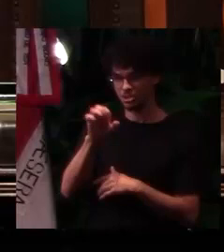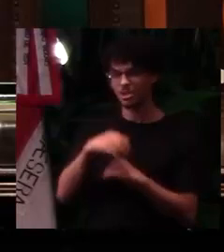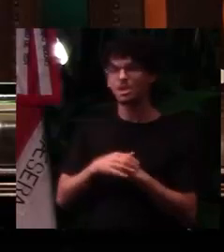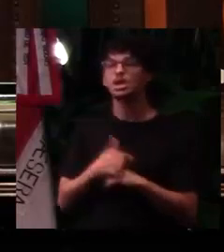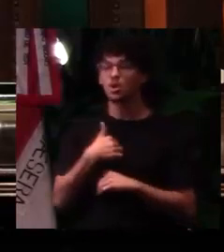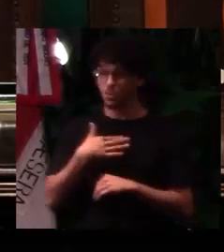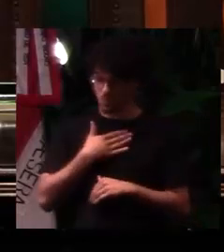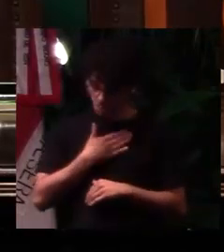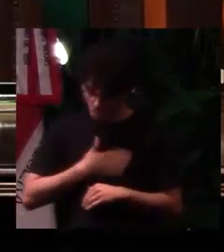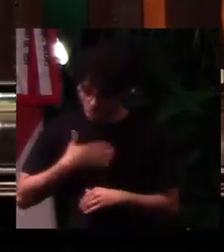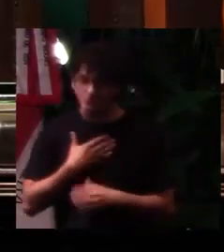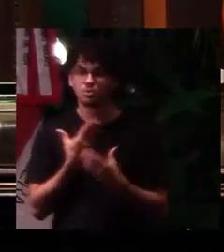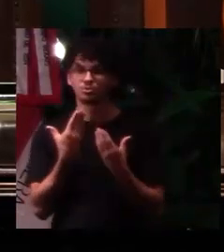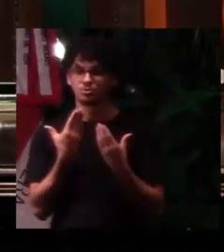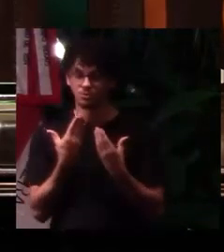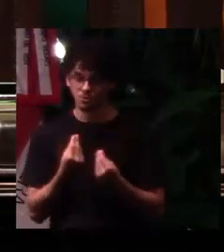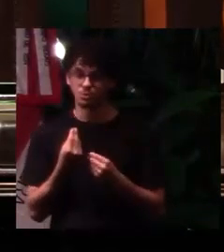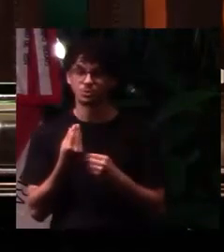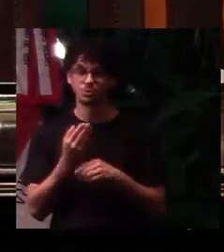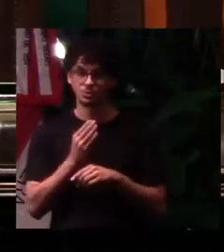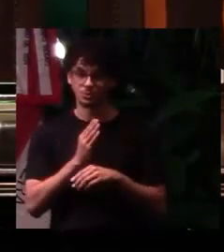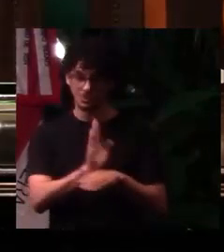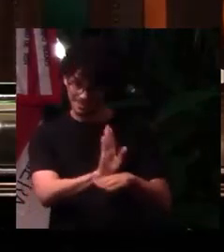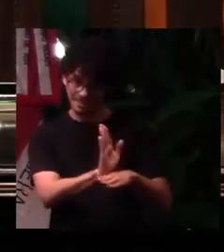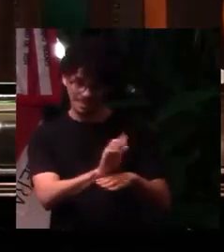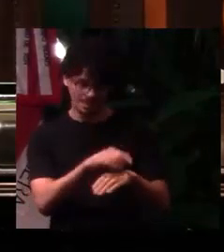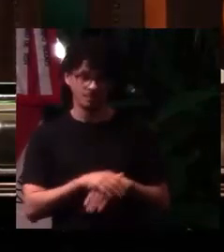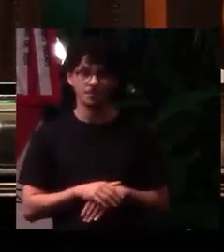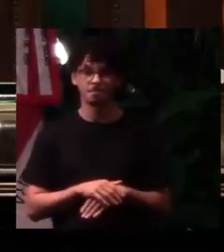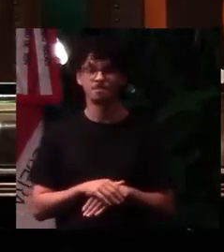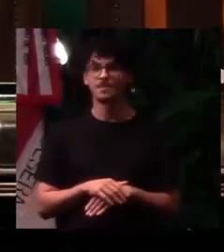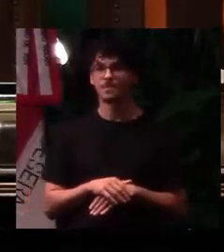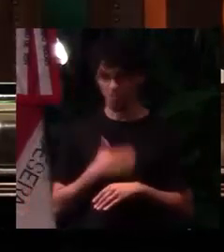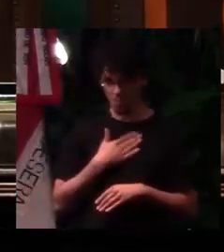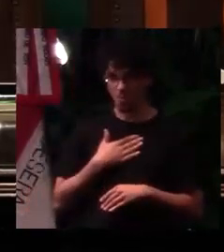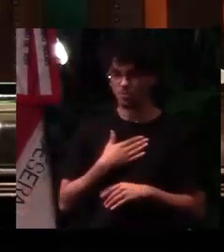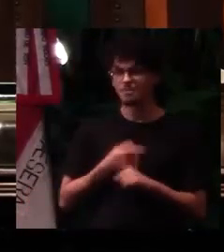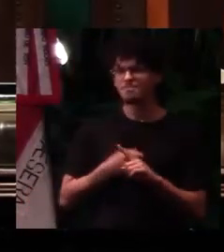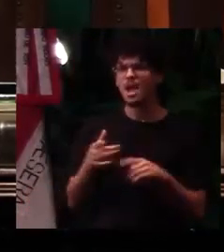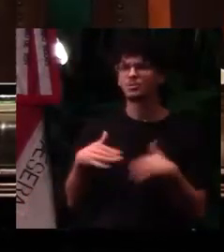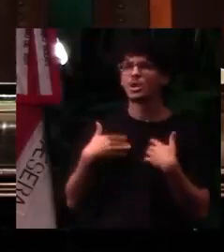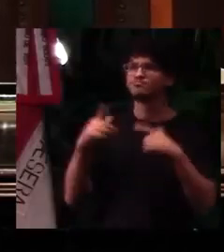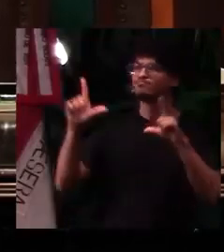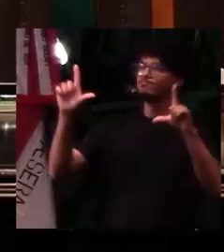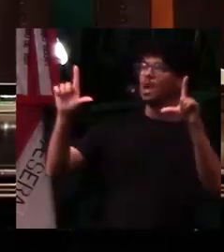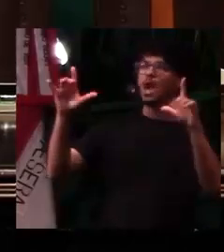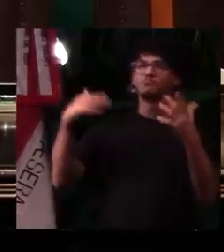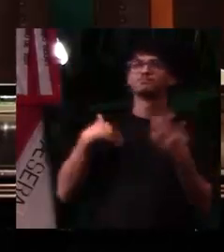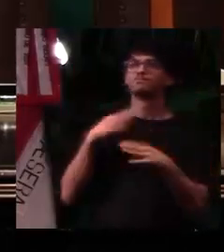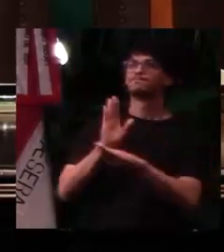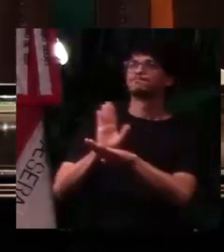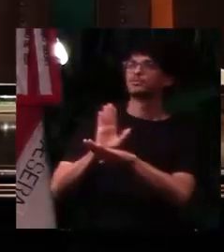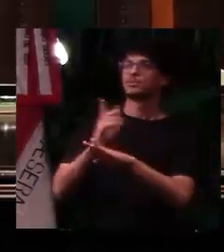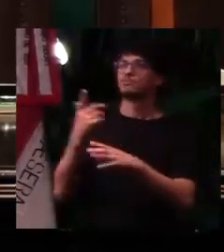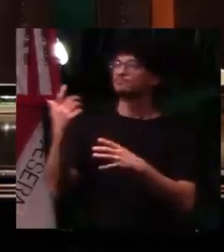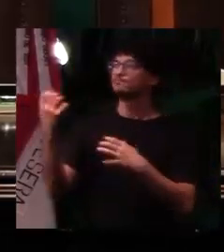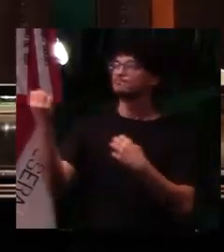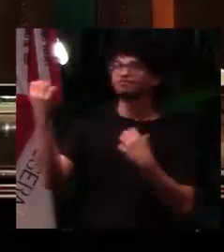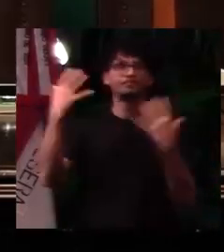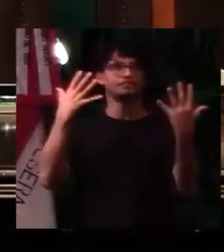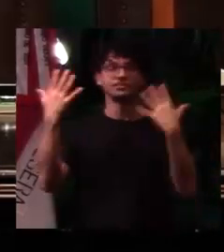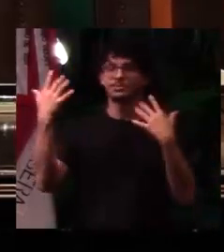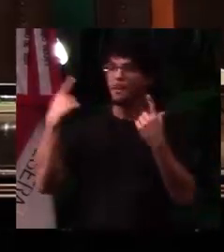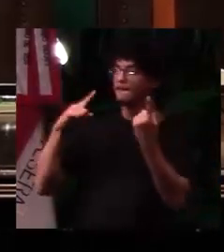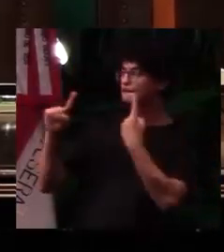cinema também, mas quando você está diante de uma tela de cinema, com as imagens e com